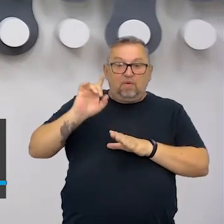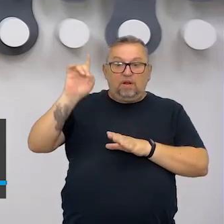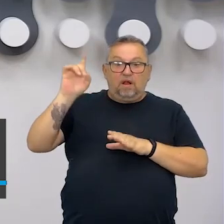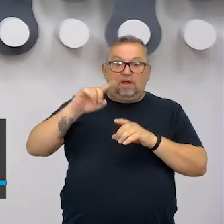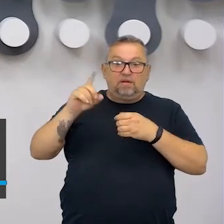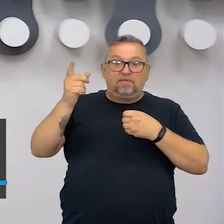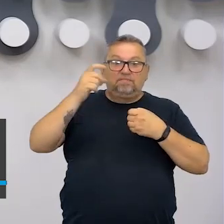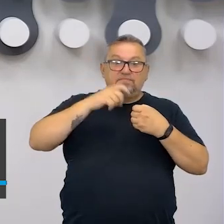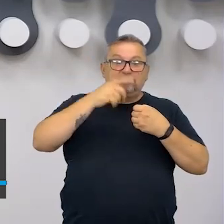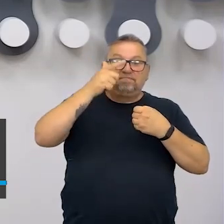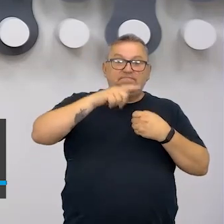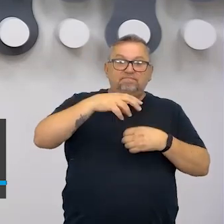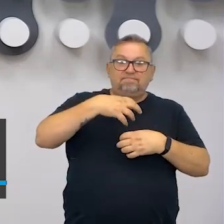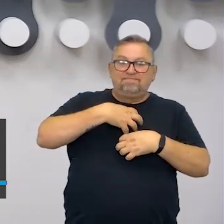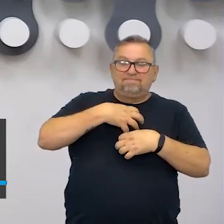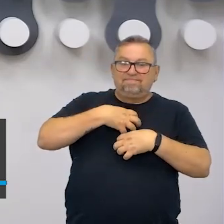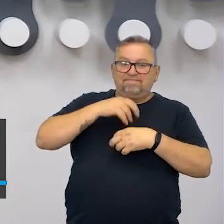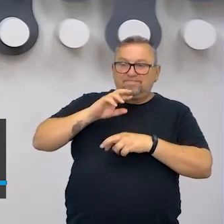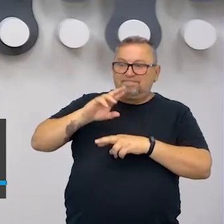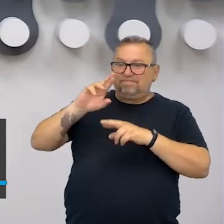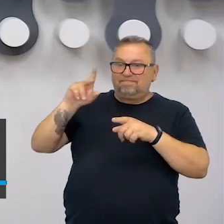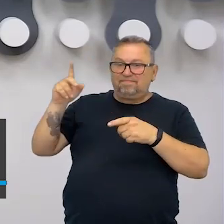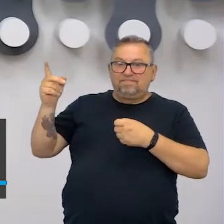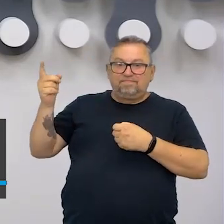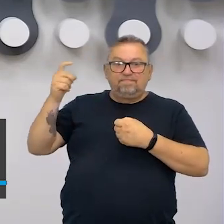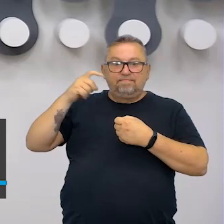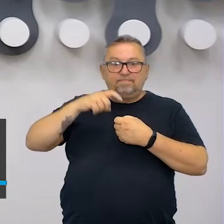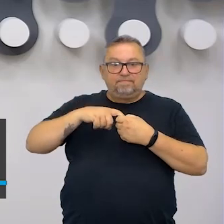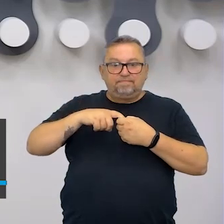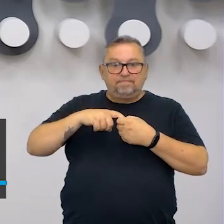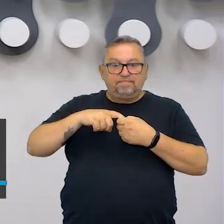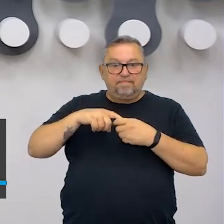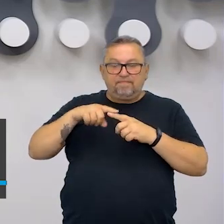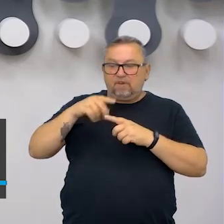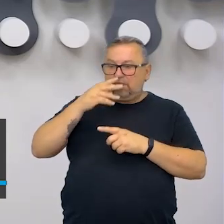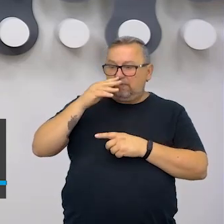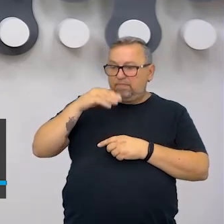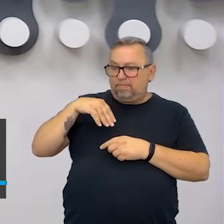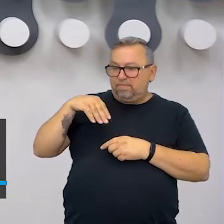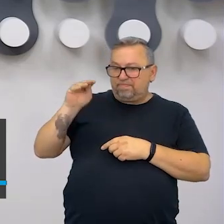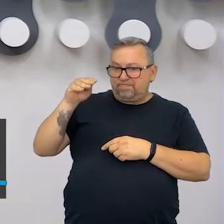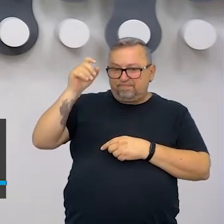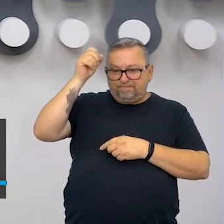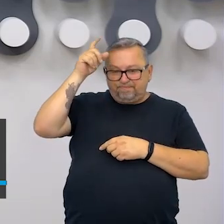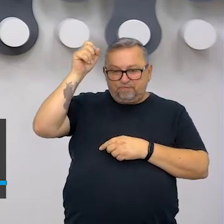com uma outra atitude, né? Essas pessoas elas voltavam desprezando